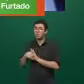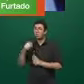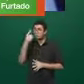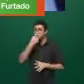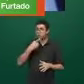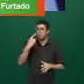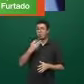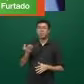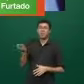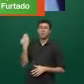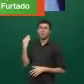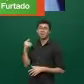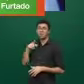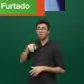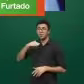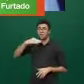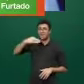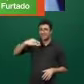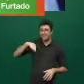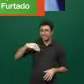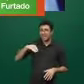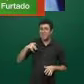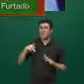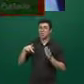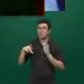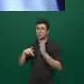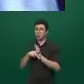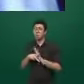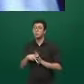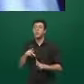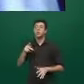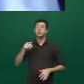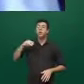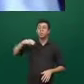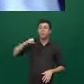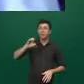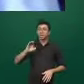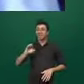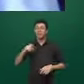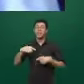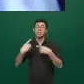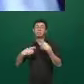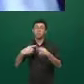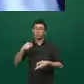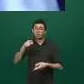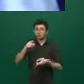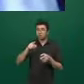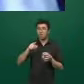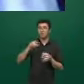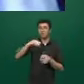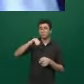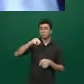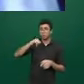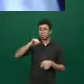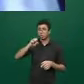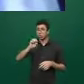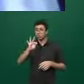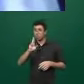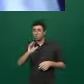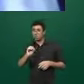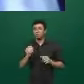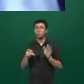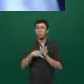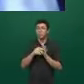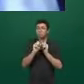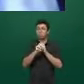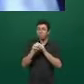senhor era secretário de Educação Básica do MEC e depois como ministro de Educação. E, na sequência, com toda essa bagagem, como é que o